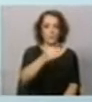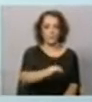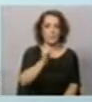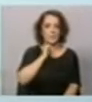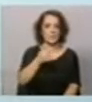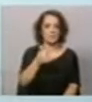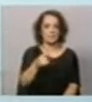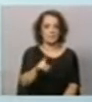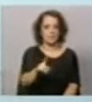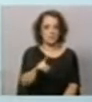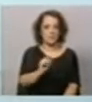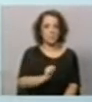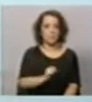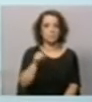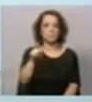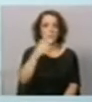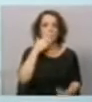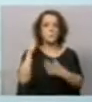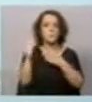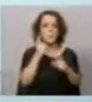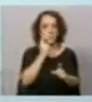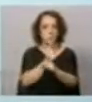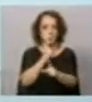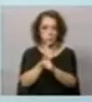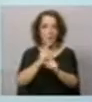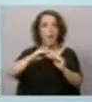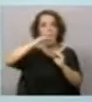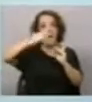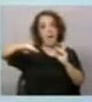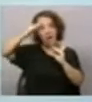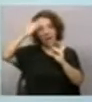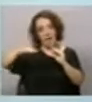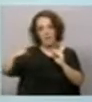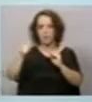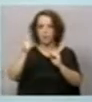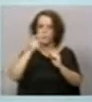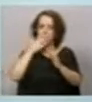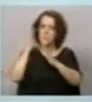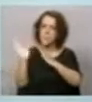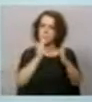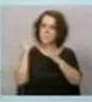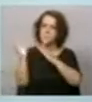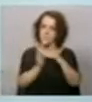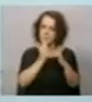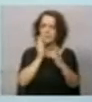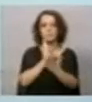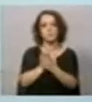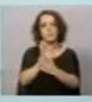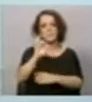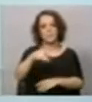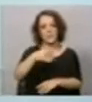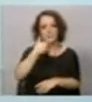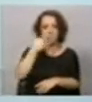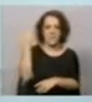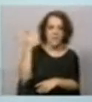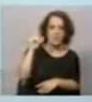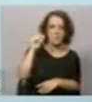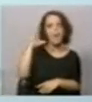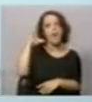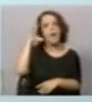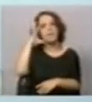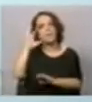norte, fraco, moderado, quadrante leste, portanto nas terras altas passará moderado a forte até ao final da manhã e a partir do final da tarde, com rajadas